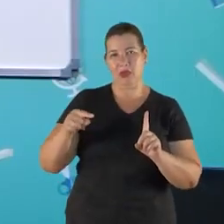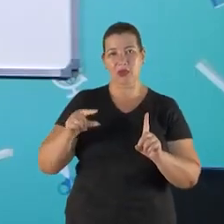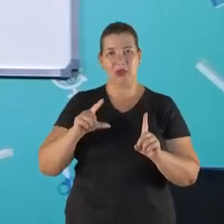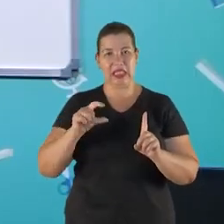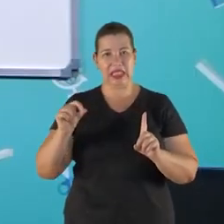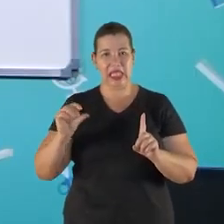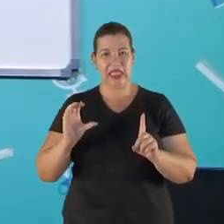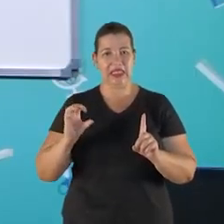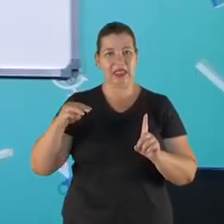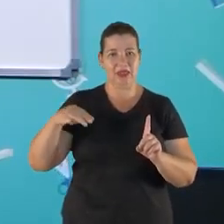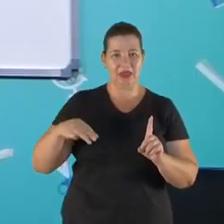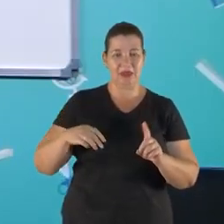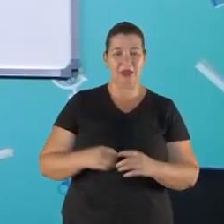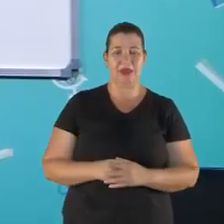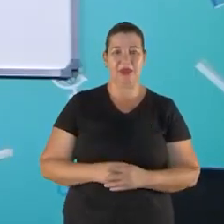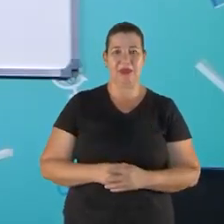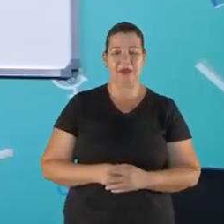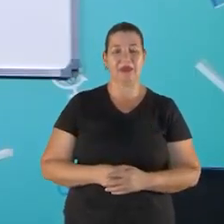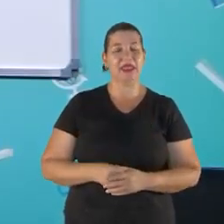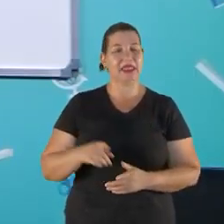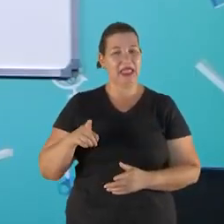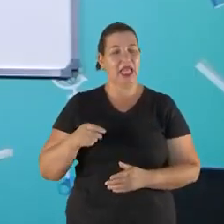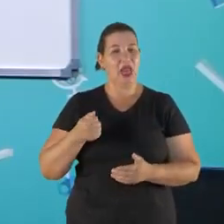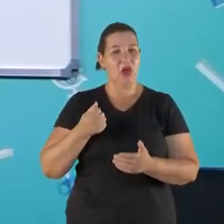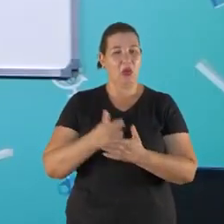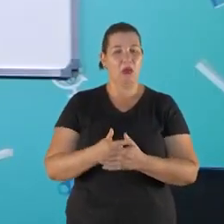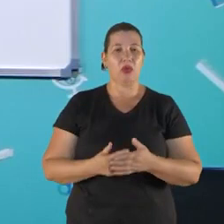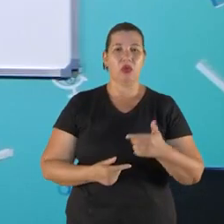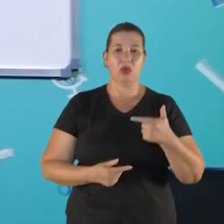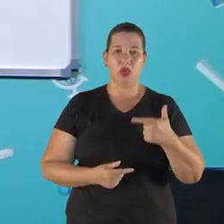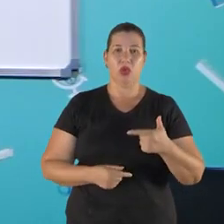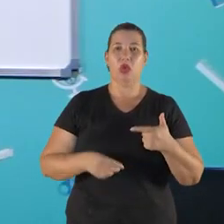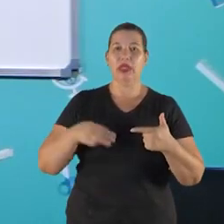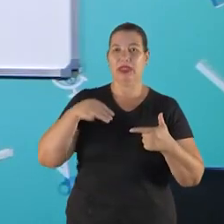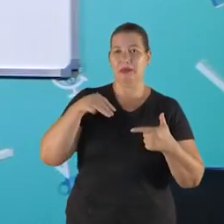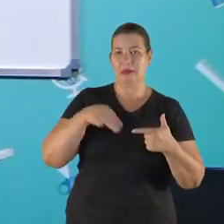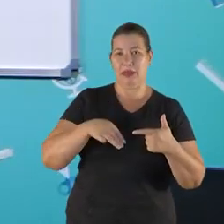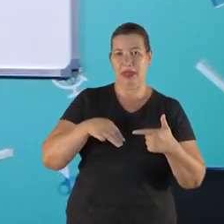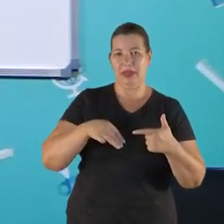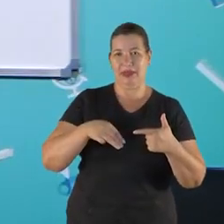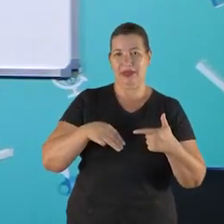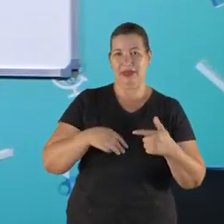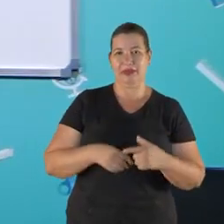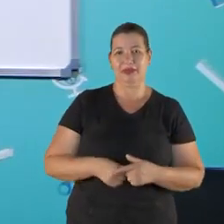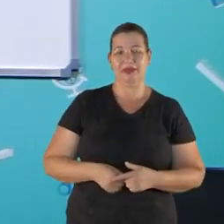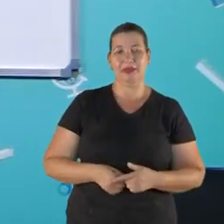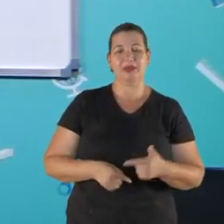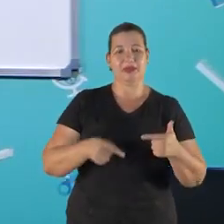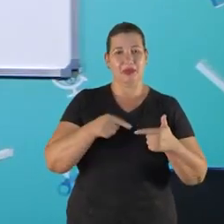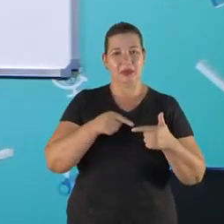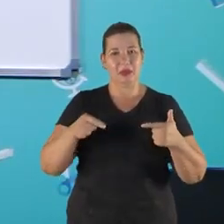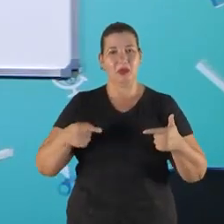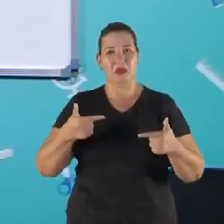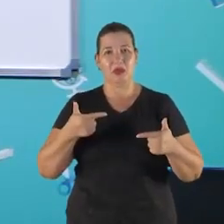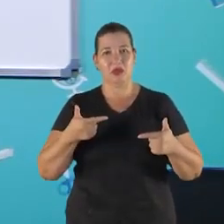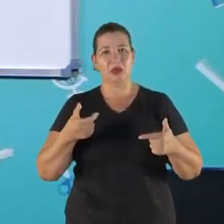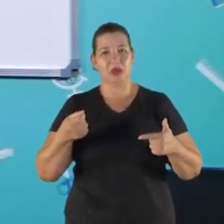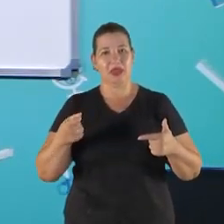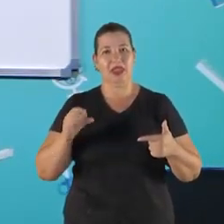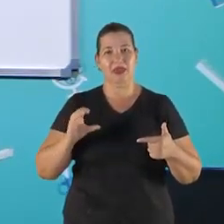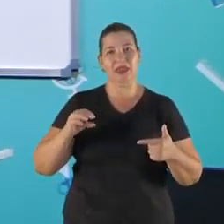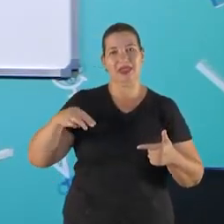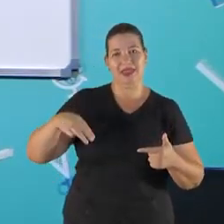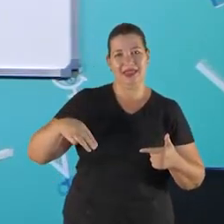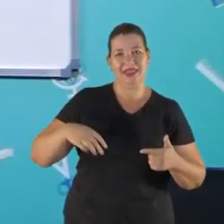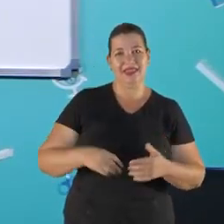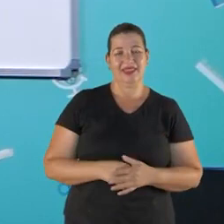metro equivale a 100 centímetros, mas a Dandara comprou 2 metros, então logo